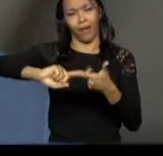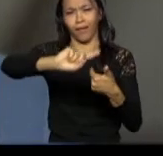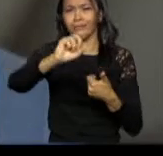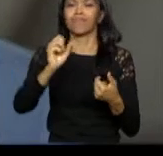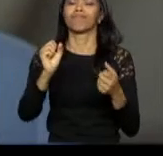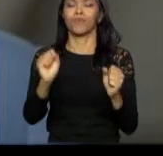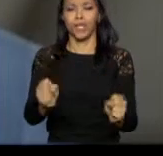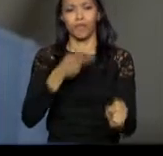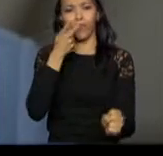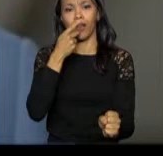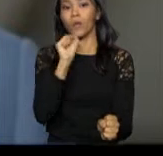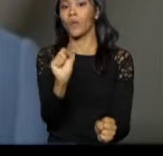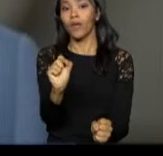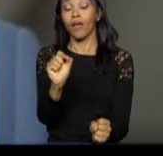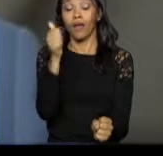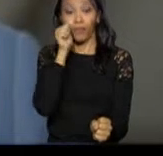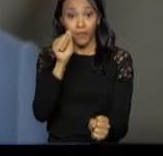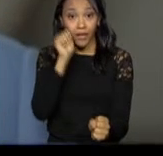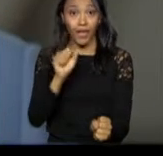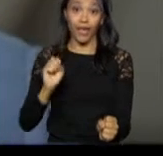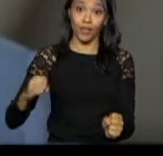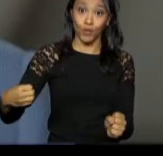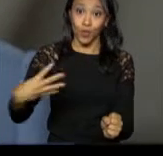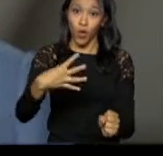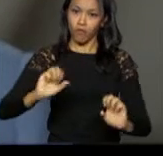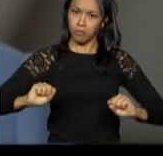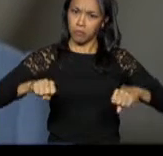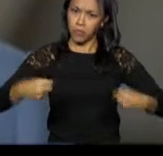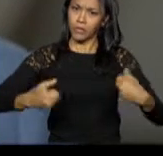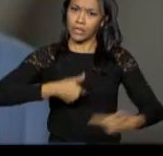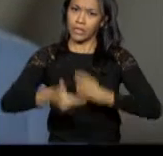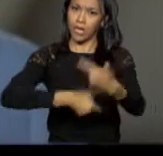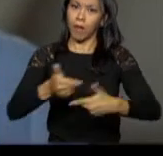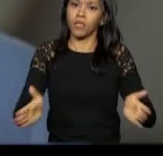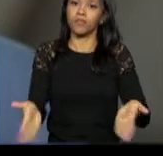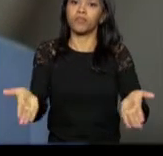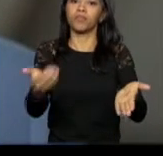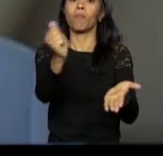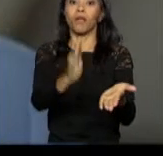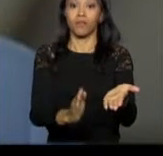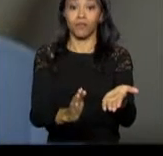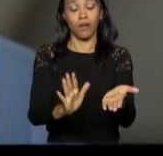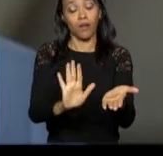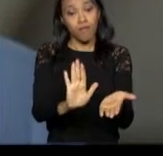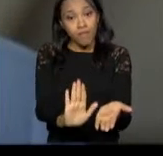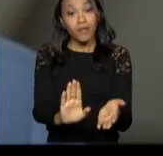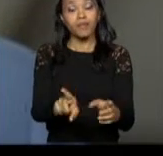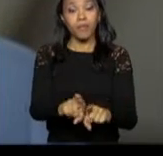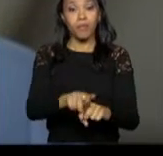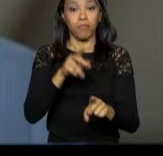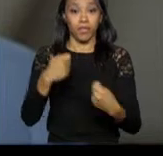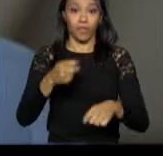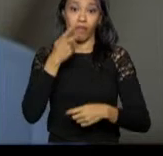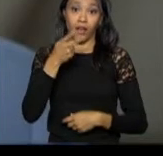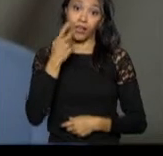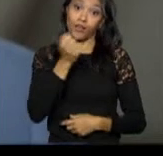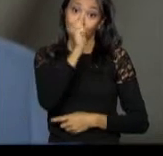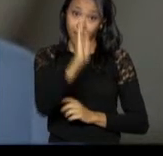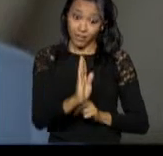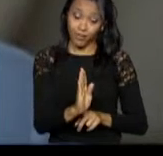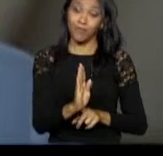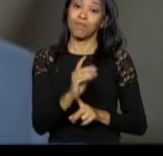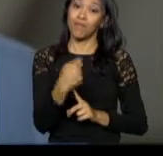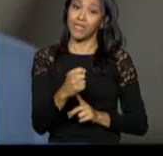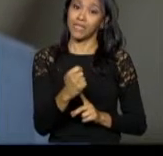podemos dizer que a mulher é a nova força que move o Brasil. Mas temos que admitir que o Brasil precisa ainda dar